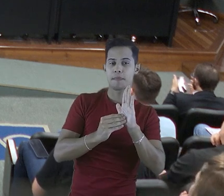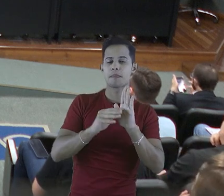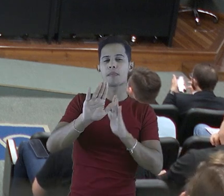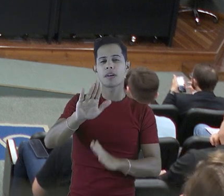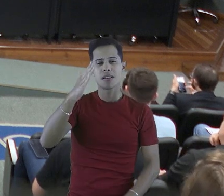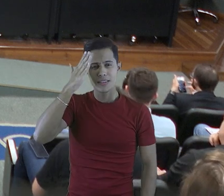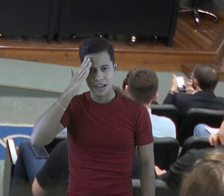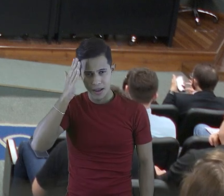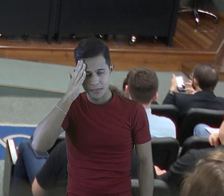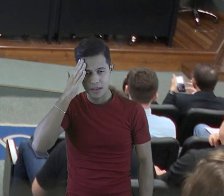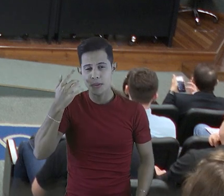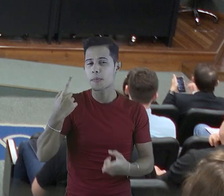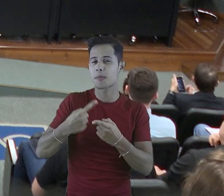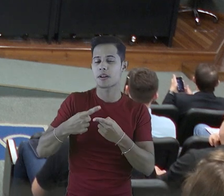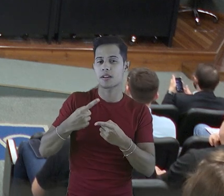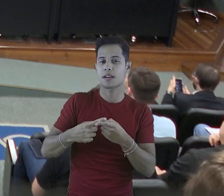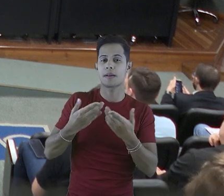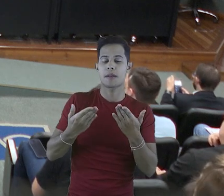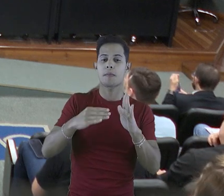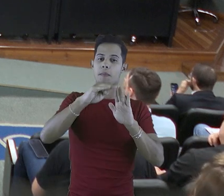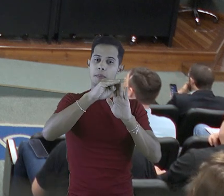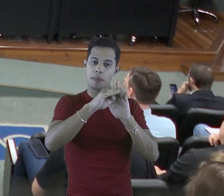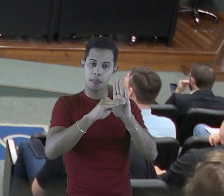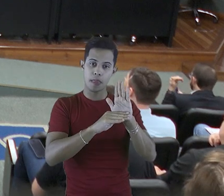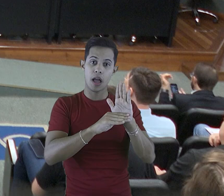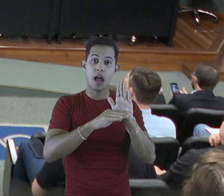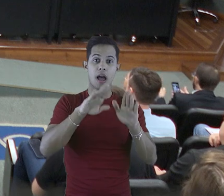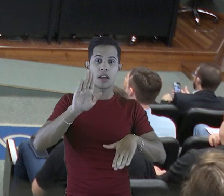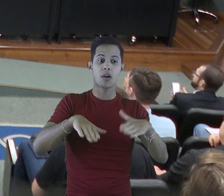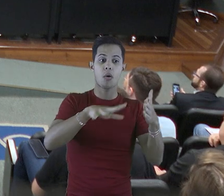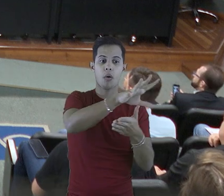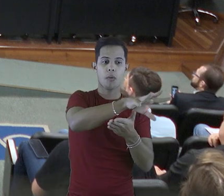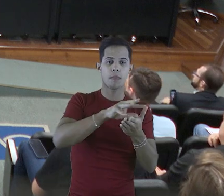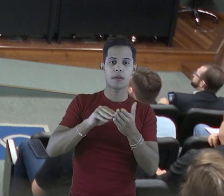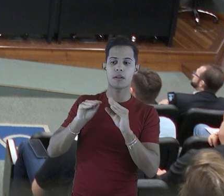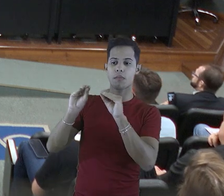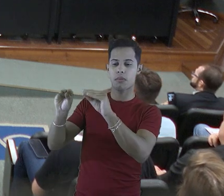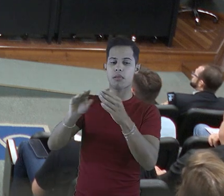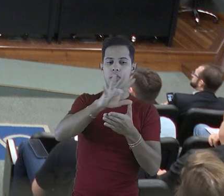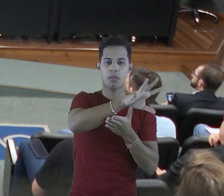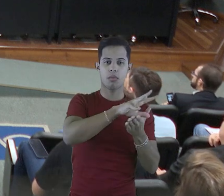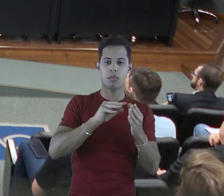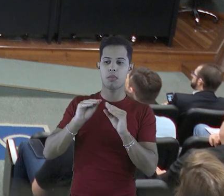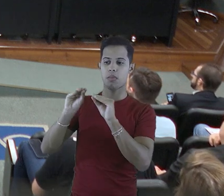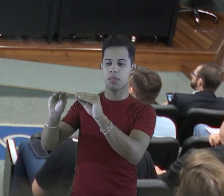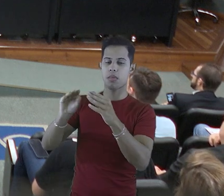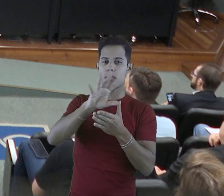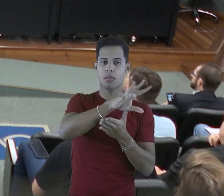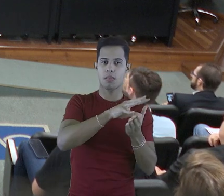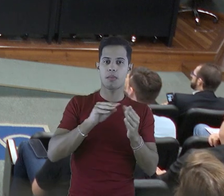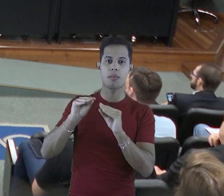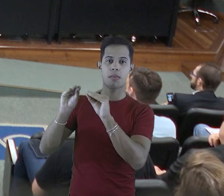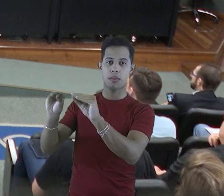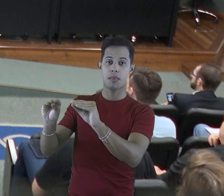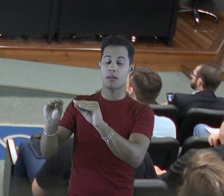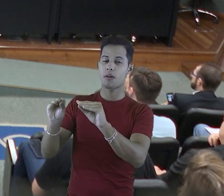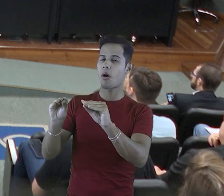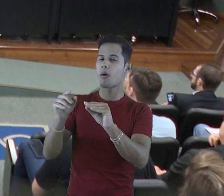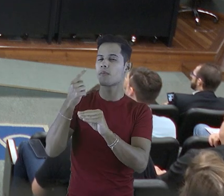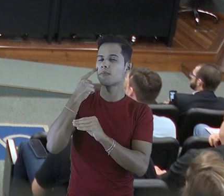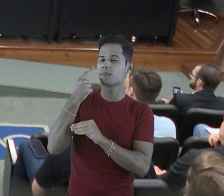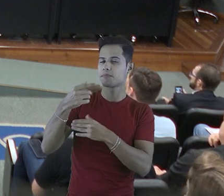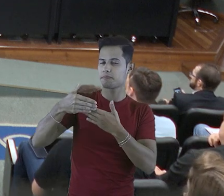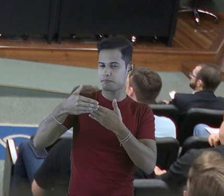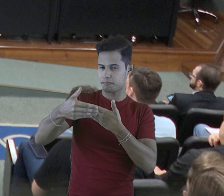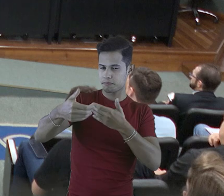por quê? Para não ter termos de privacidade de dados copia e cola, políticas de privacidade de dados copia e cola. Porque,